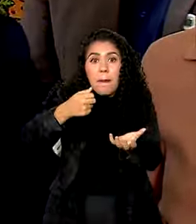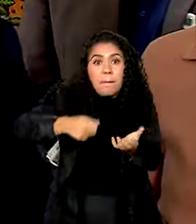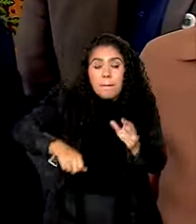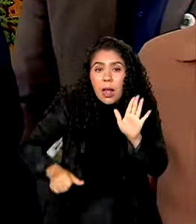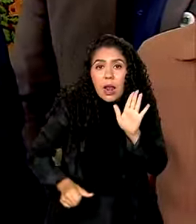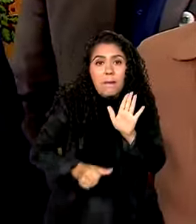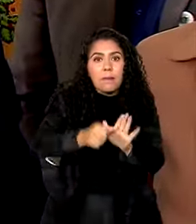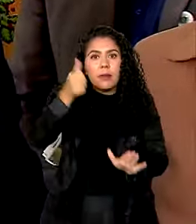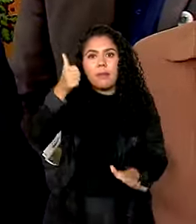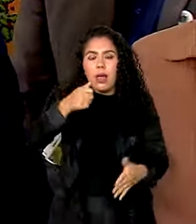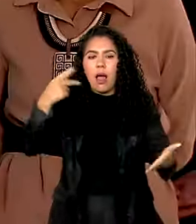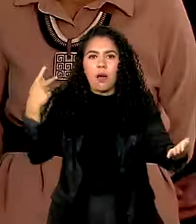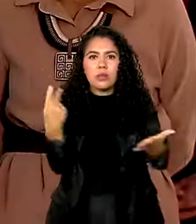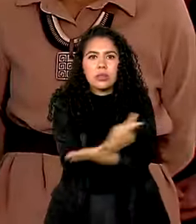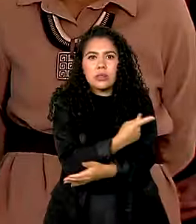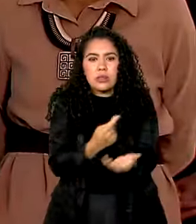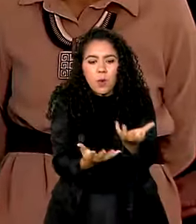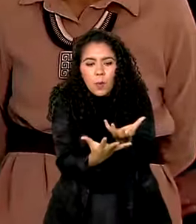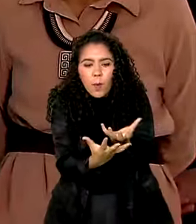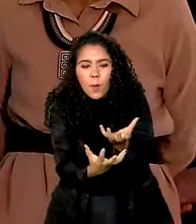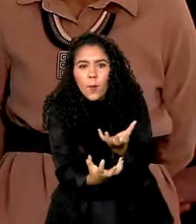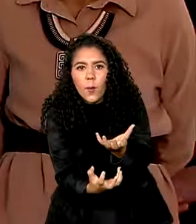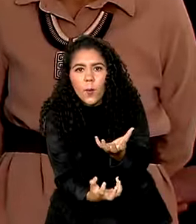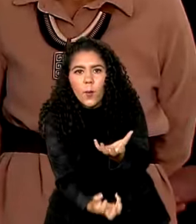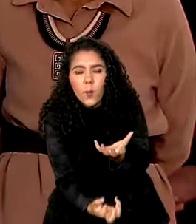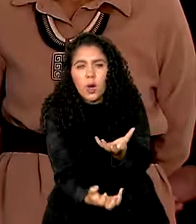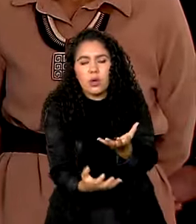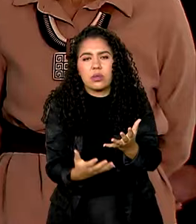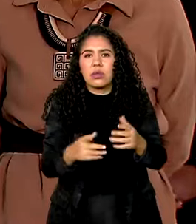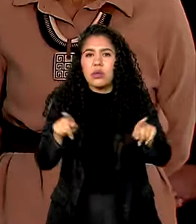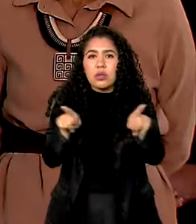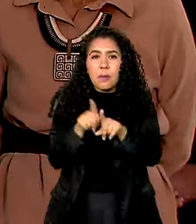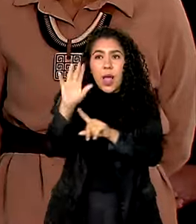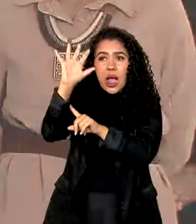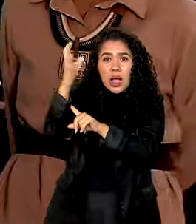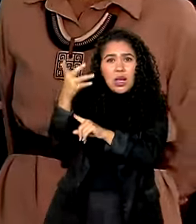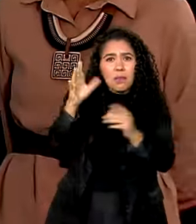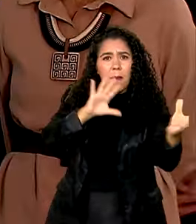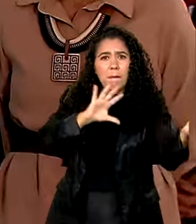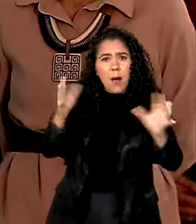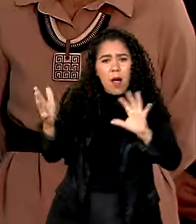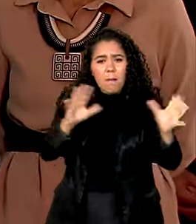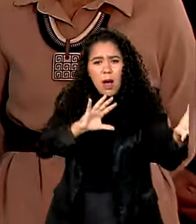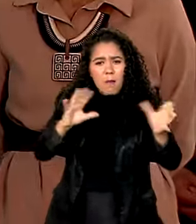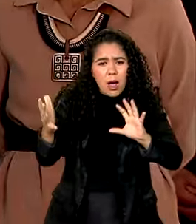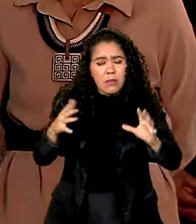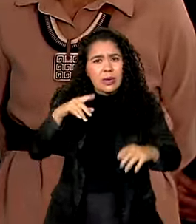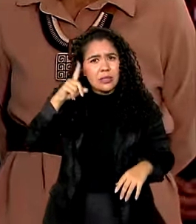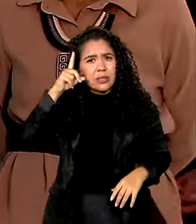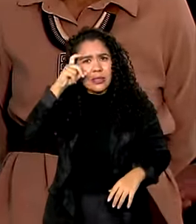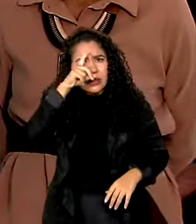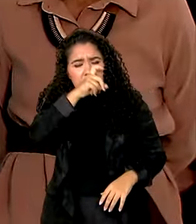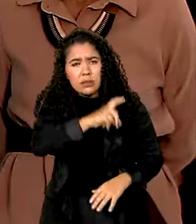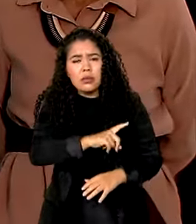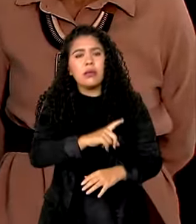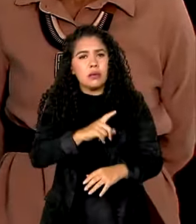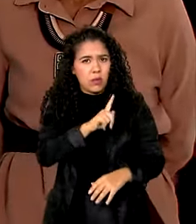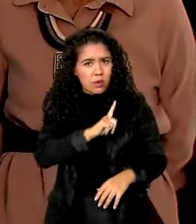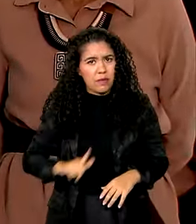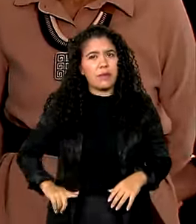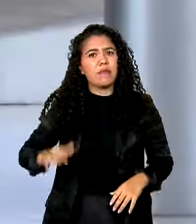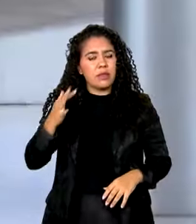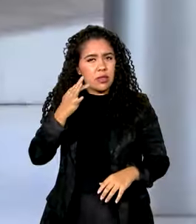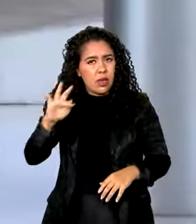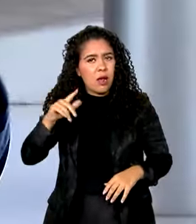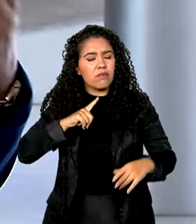completamente seco no primeiro semestre. As crises climáticas são eventos cada vez mais extremos. O governo tem toda a preocupação, porque essa crise pode